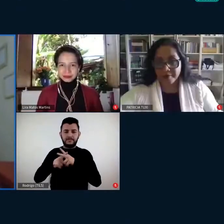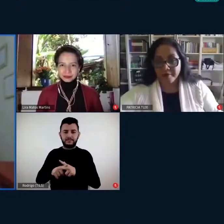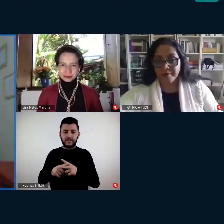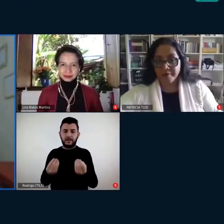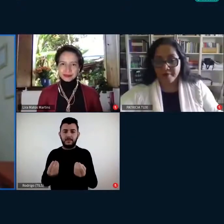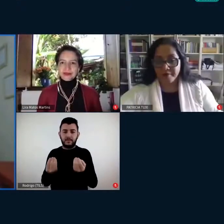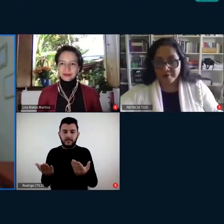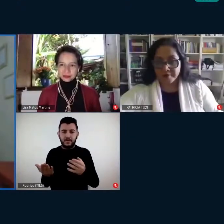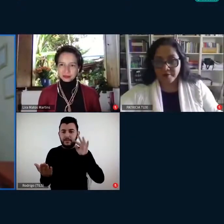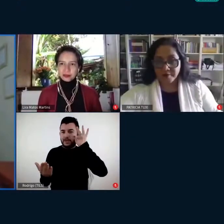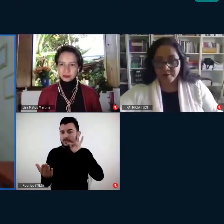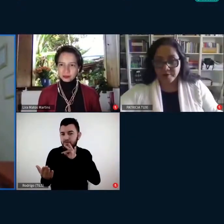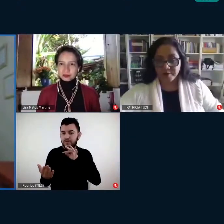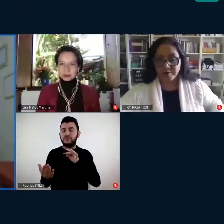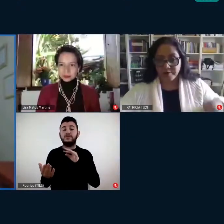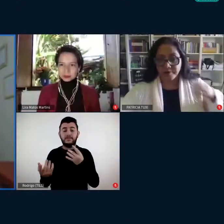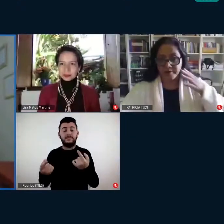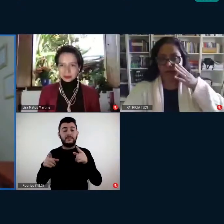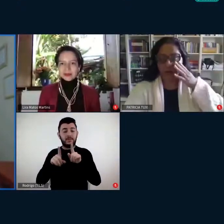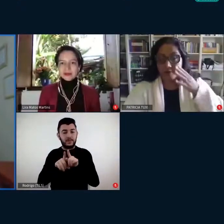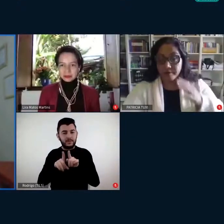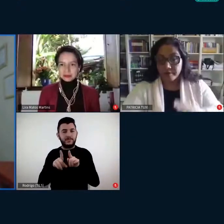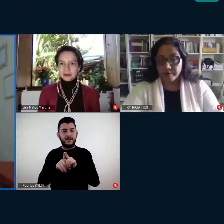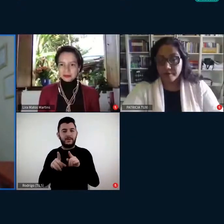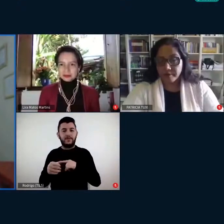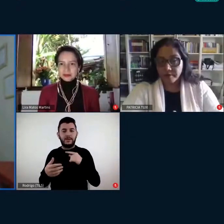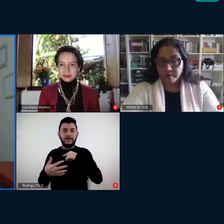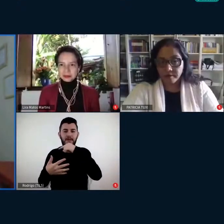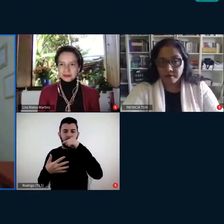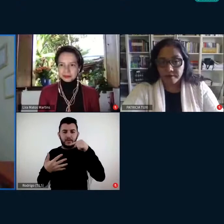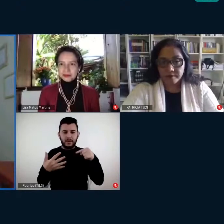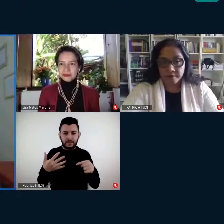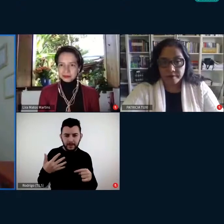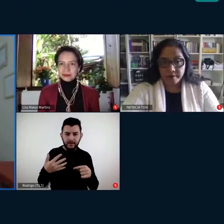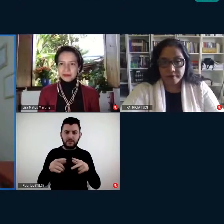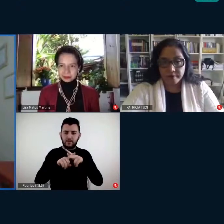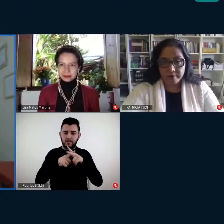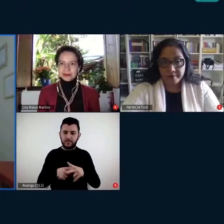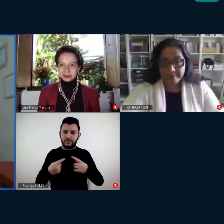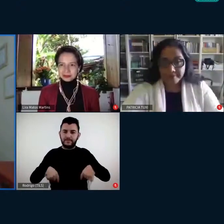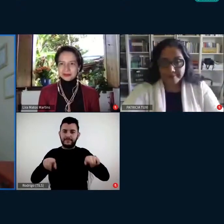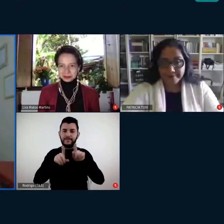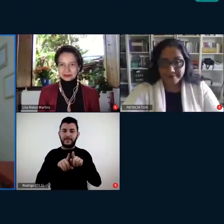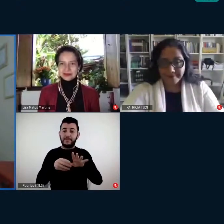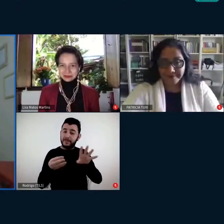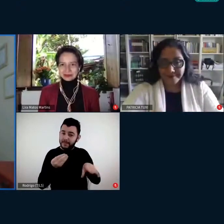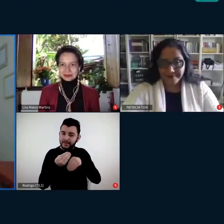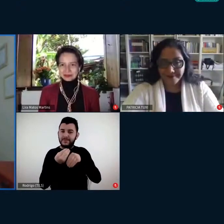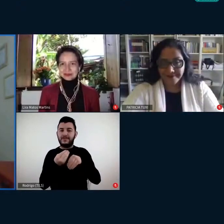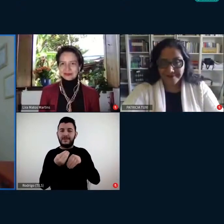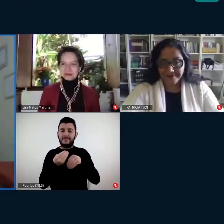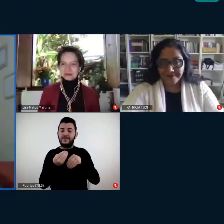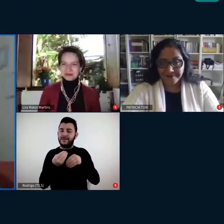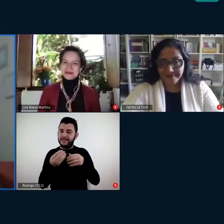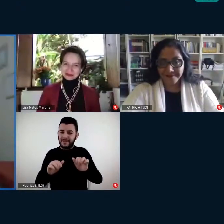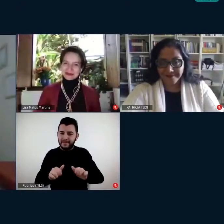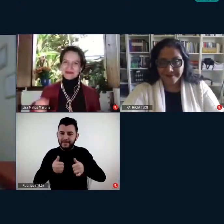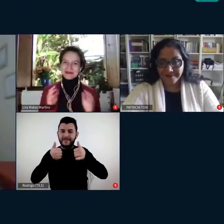com esses apontamentos e vários outros para contribuir com o refinamento dele.